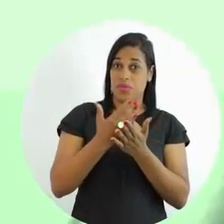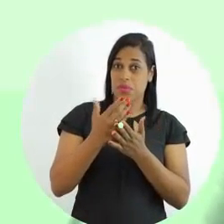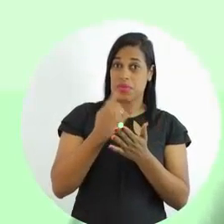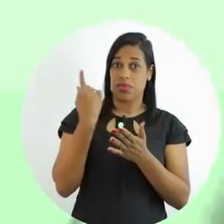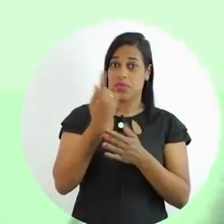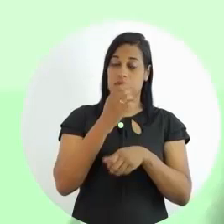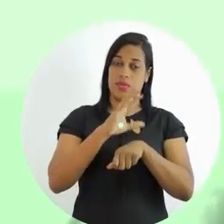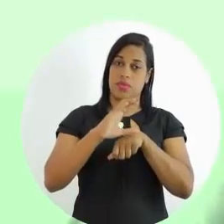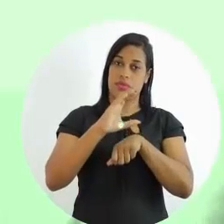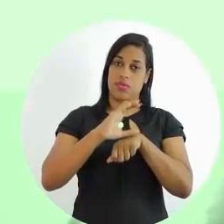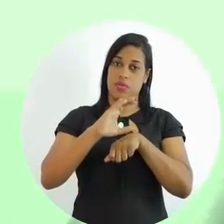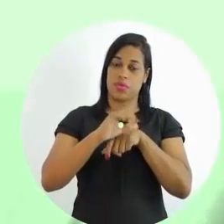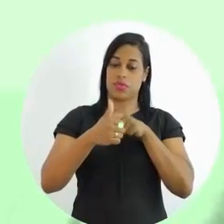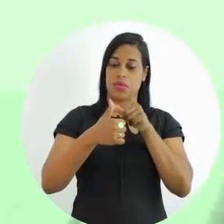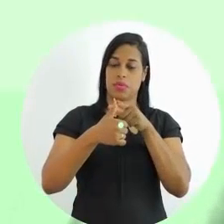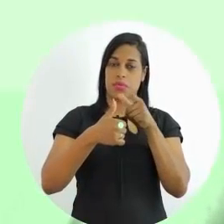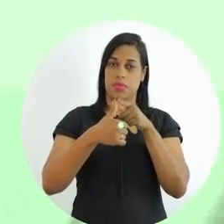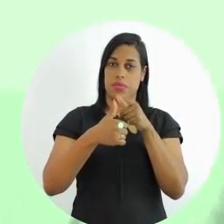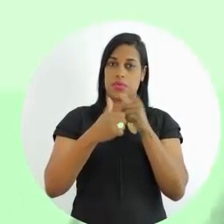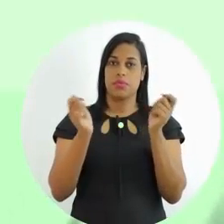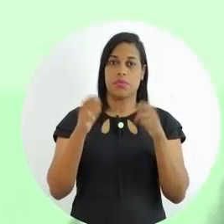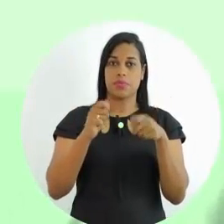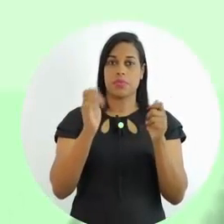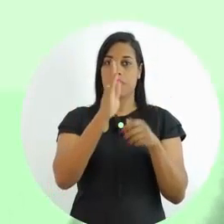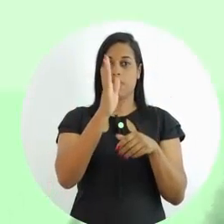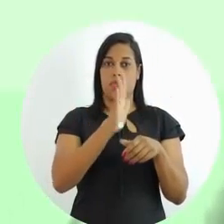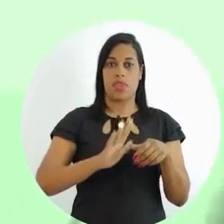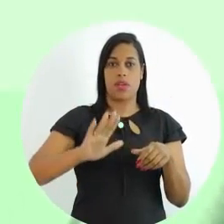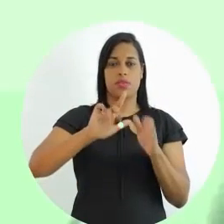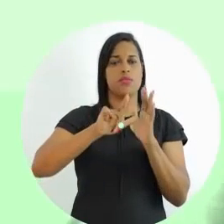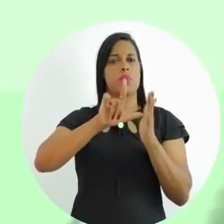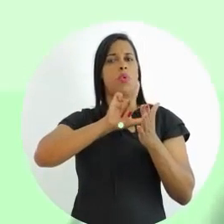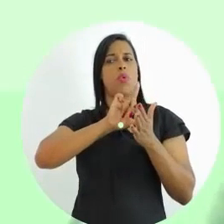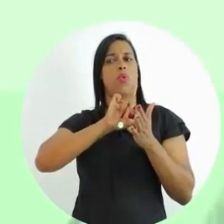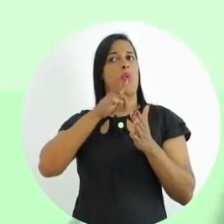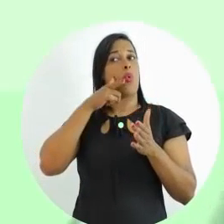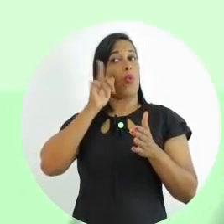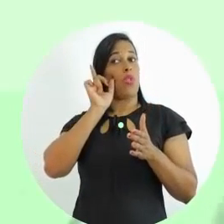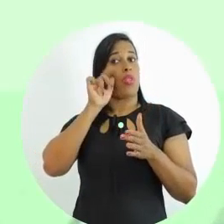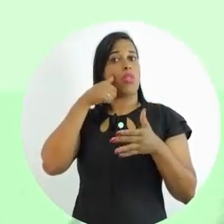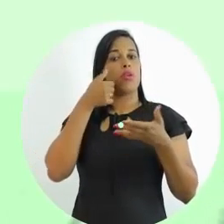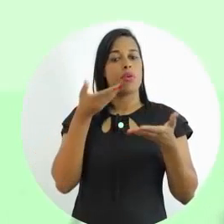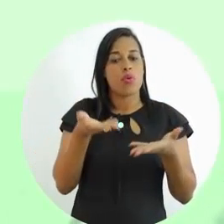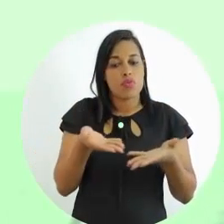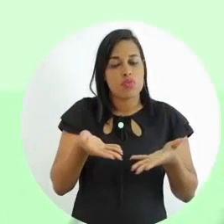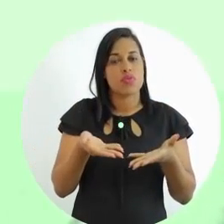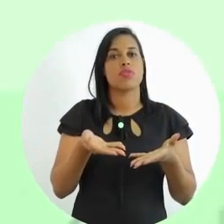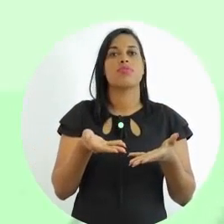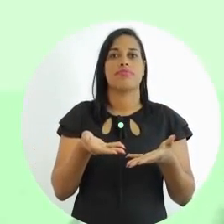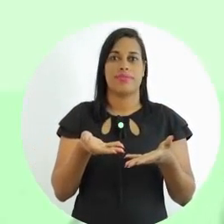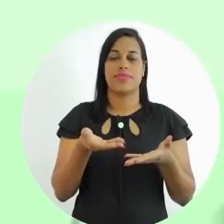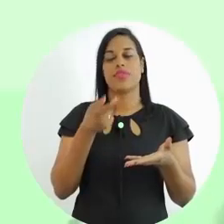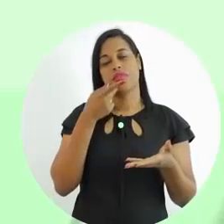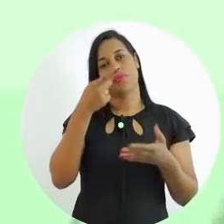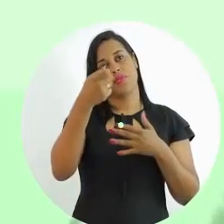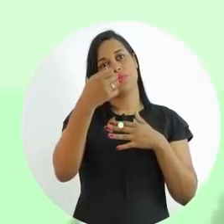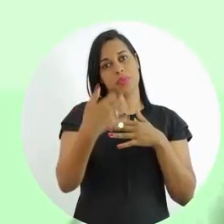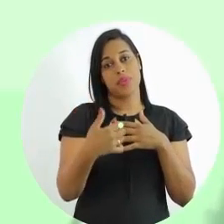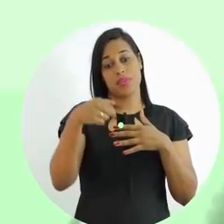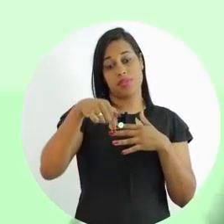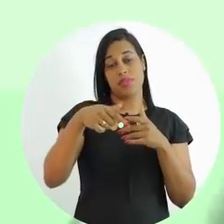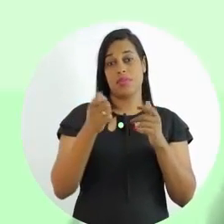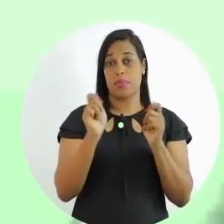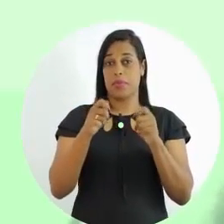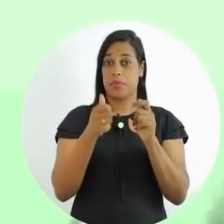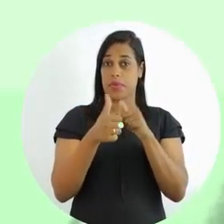Bem, vamos começar o nosso curso com a primeira competência, Brasil, ontem e hoje. Como já foi